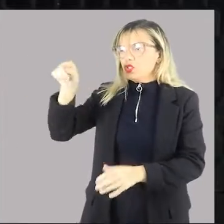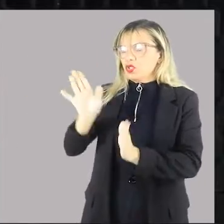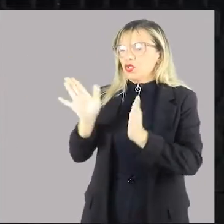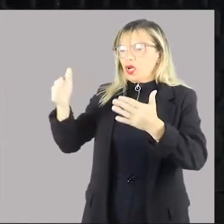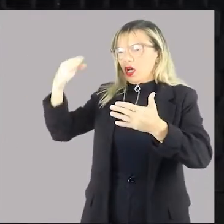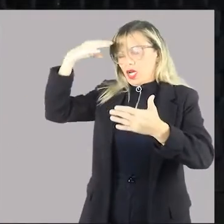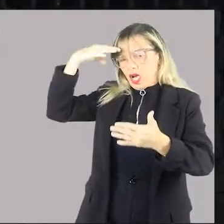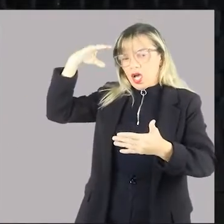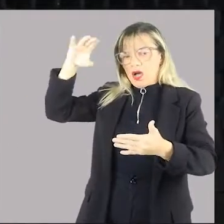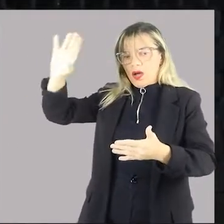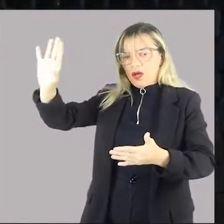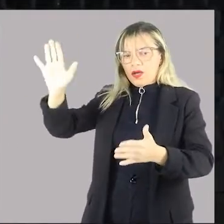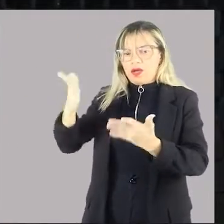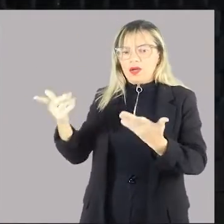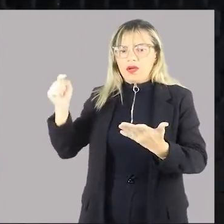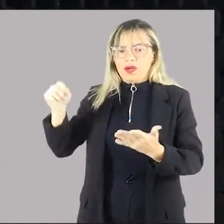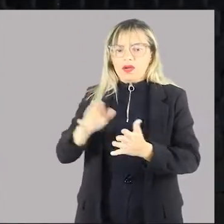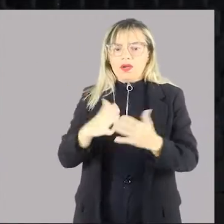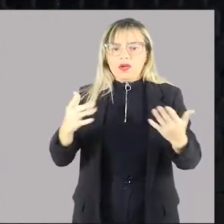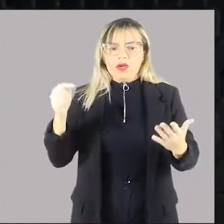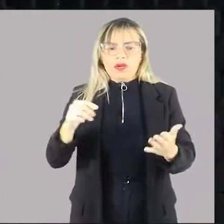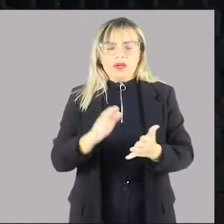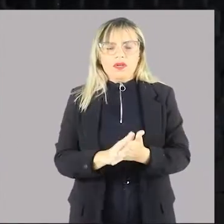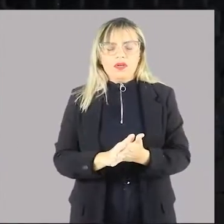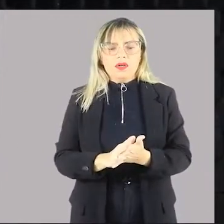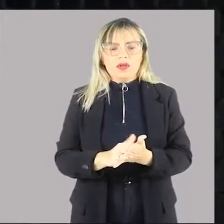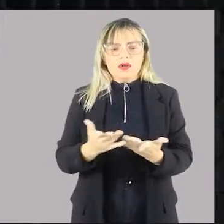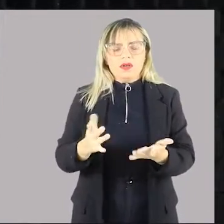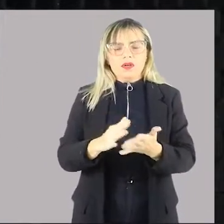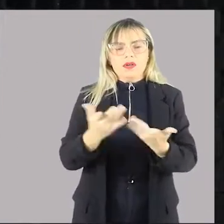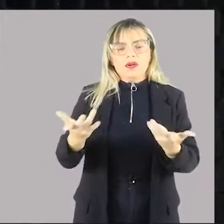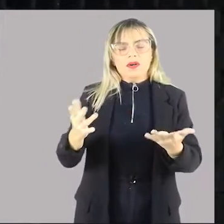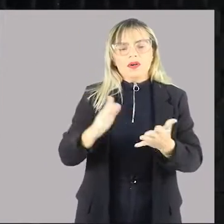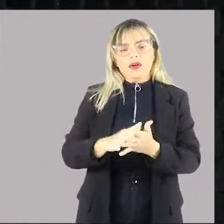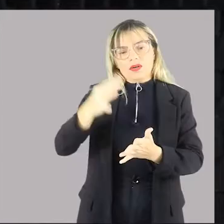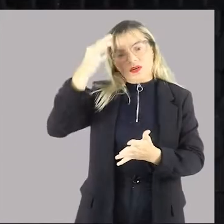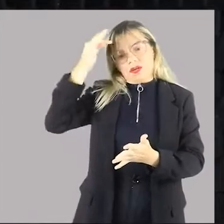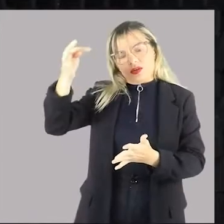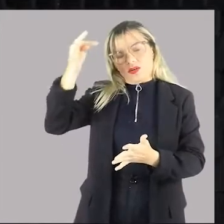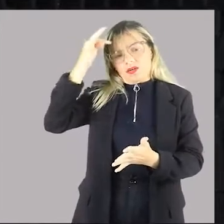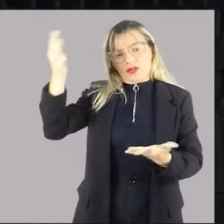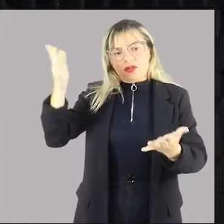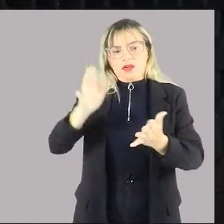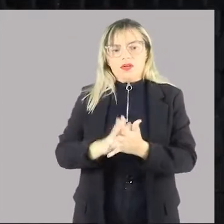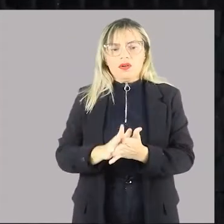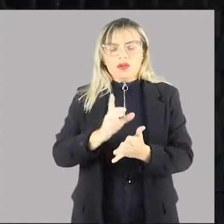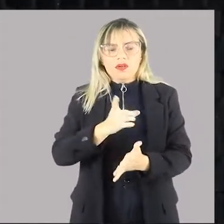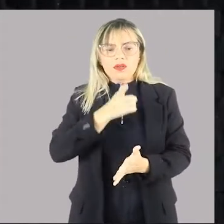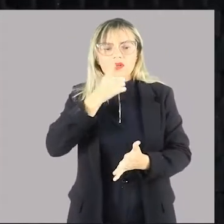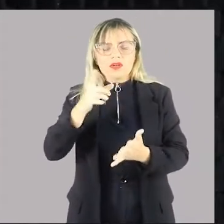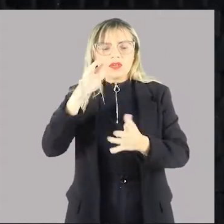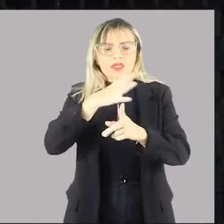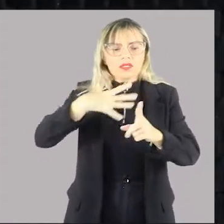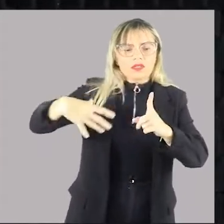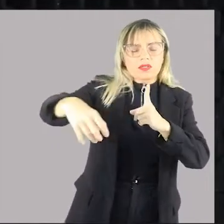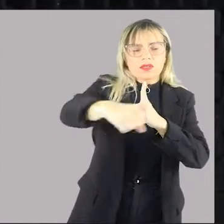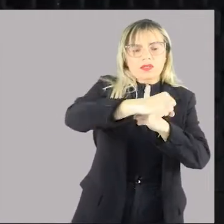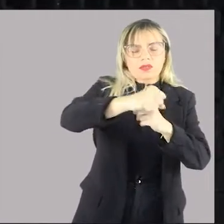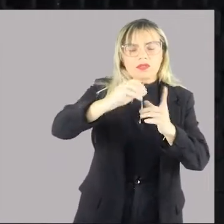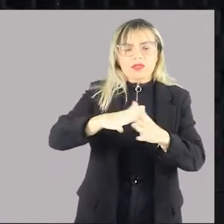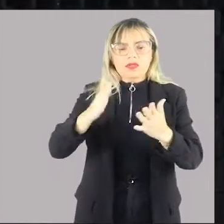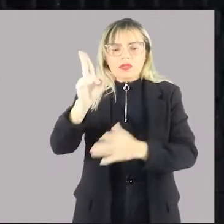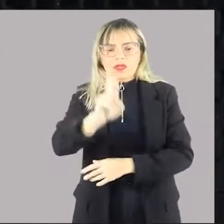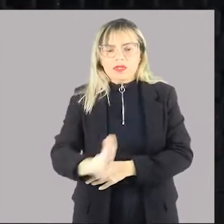ou seja, uma teoria etnocêntrica, uma teoria racista, principalmente baseado no darwinismo social. Então,